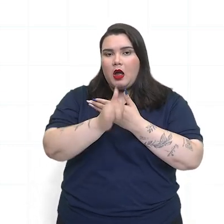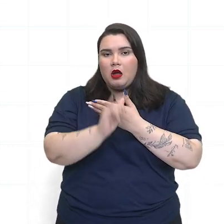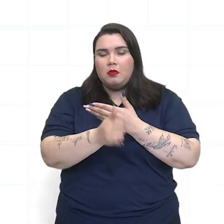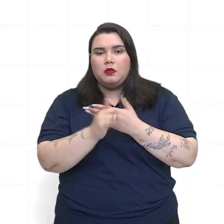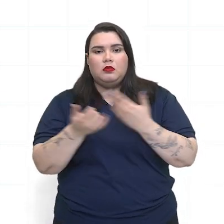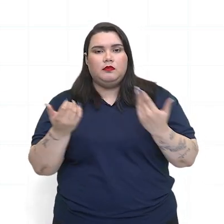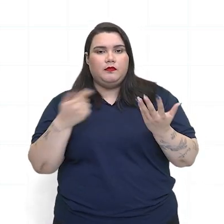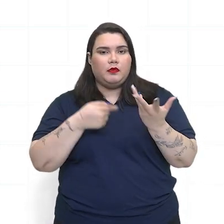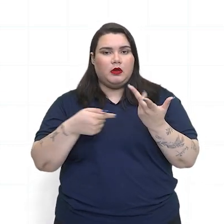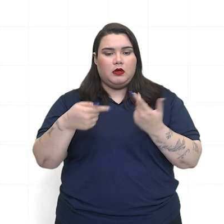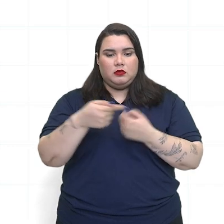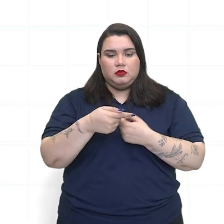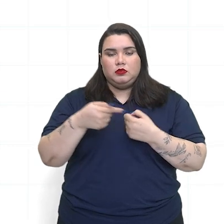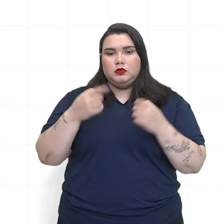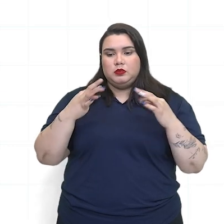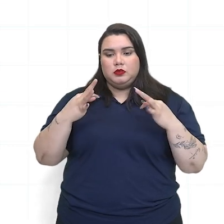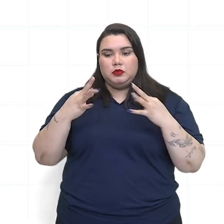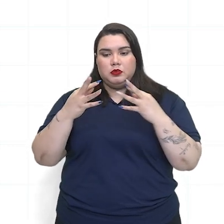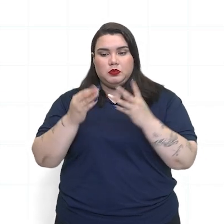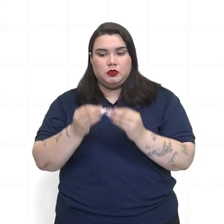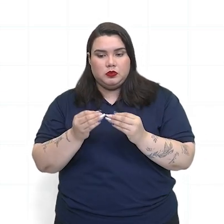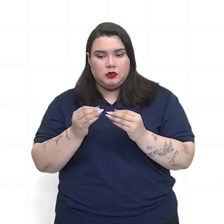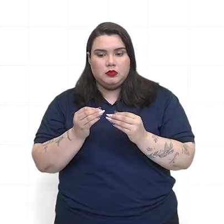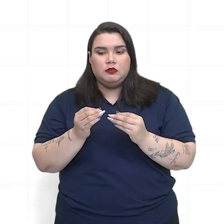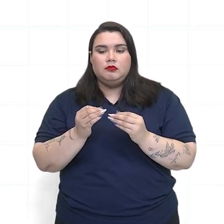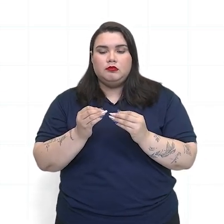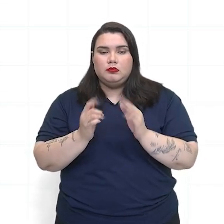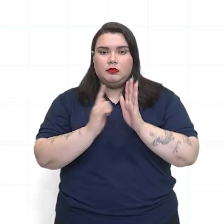conto, né? Que justamente todos esses